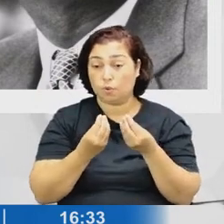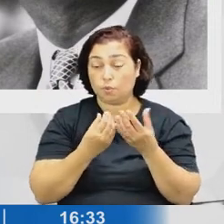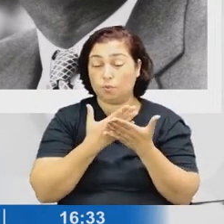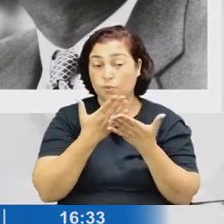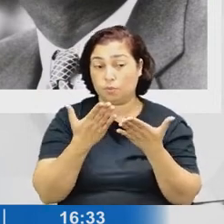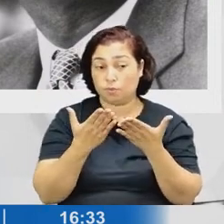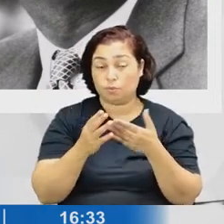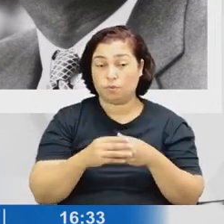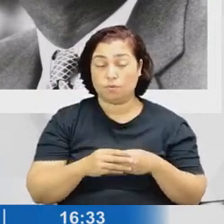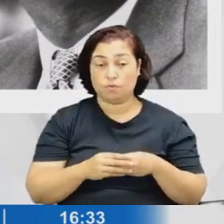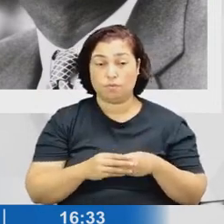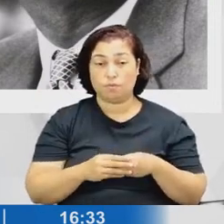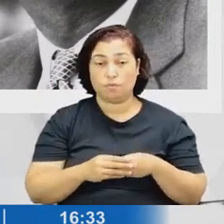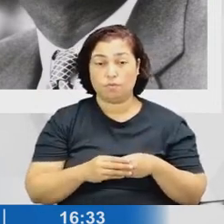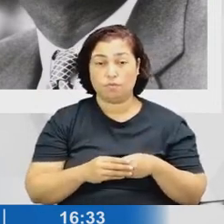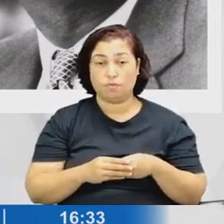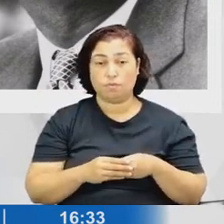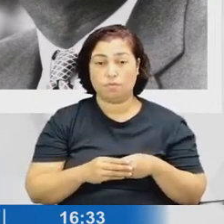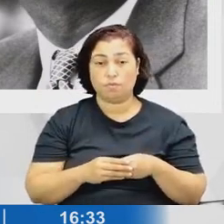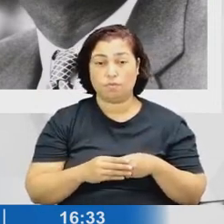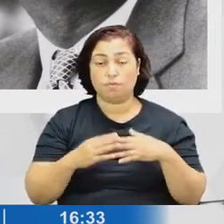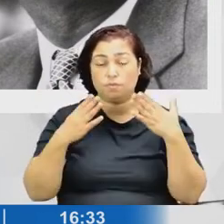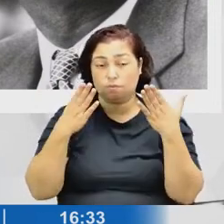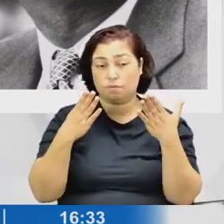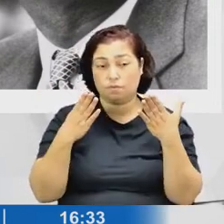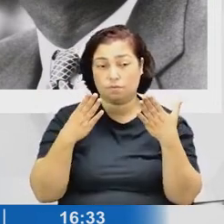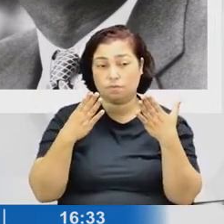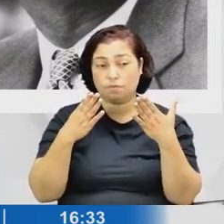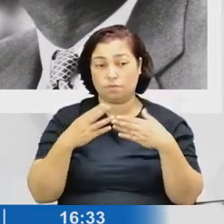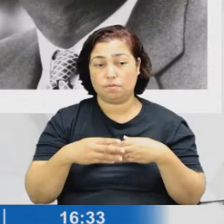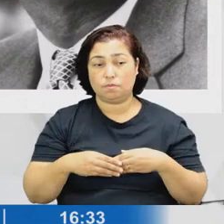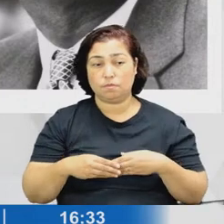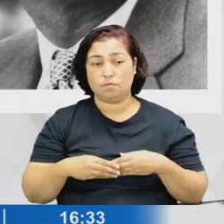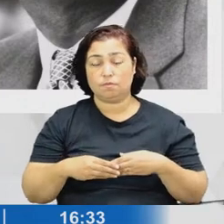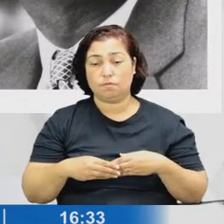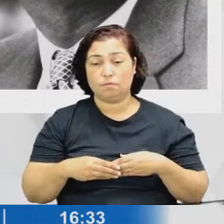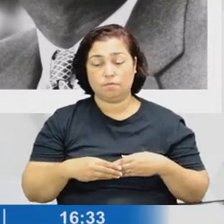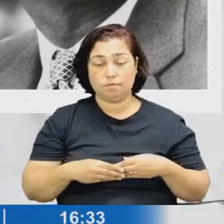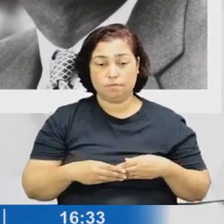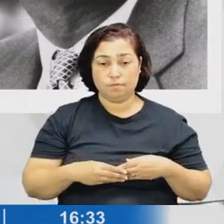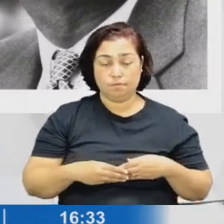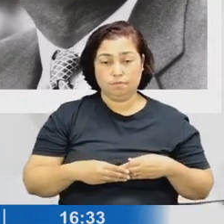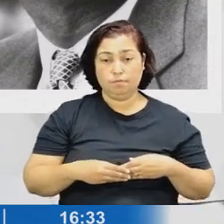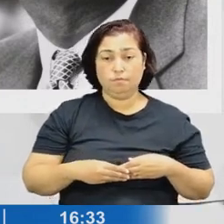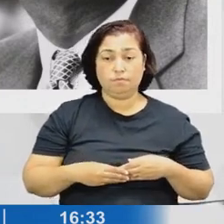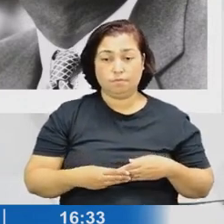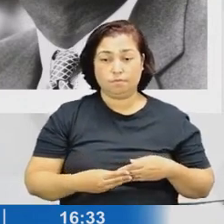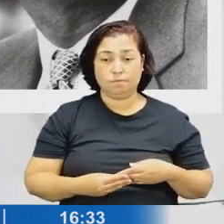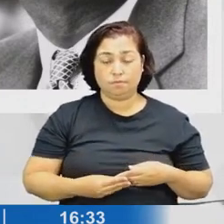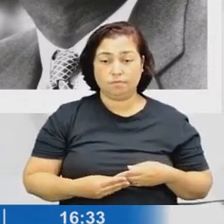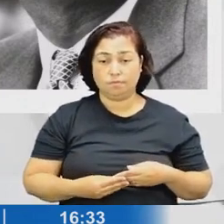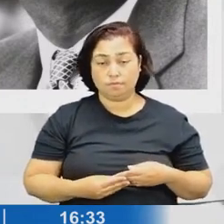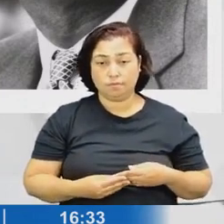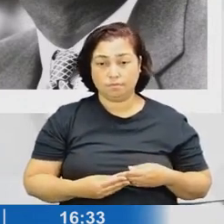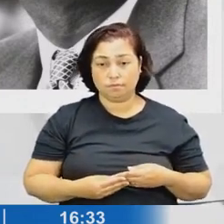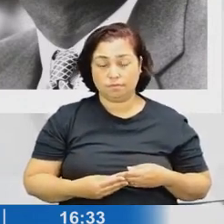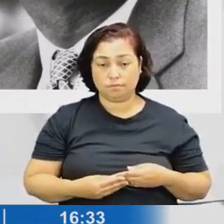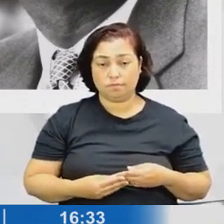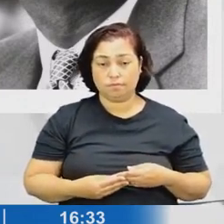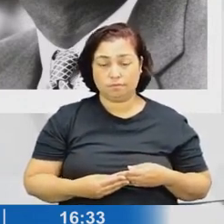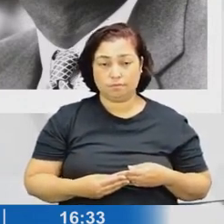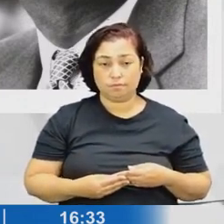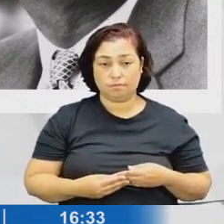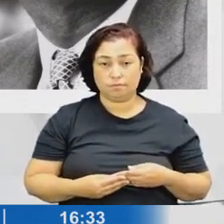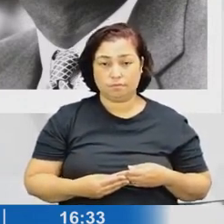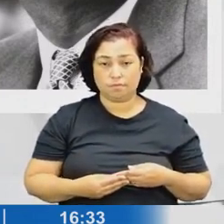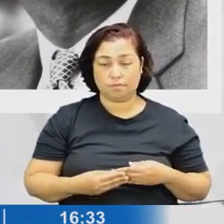Você tem um líder charme que aquele cara que é é aquele sabonete aquele diz não para nada né o arquétipo do sedutor